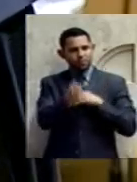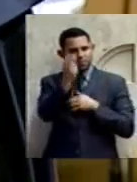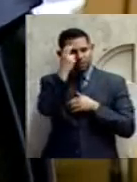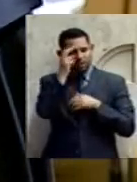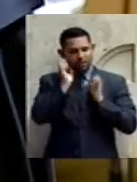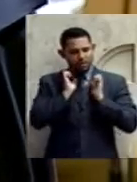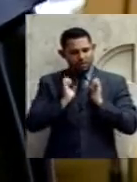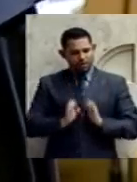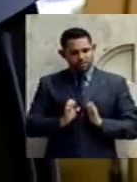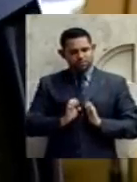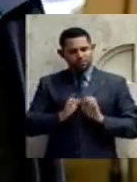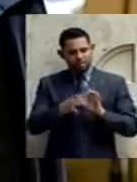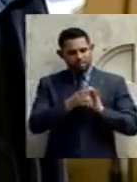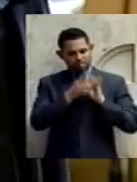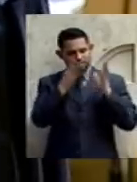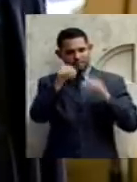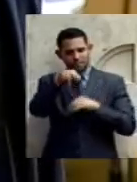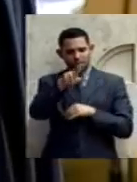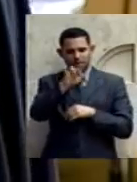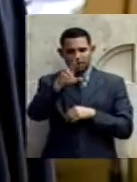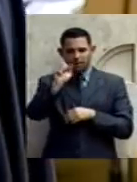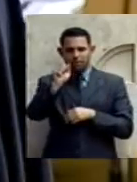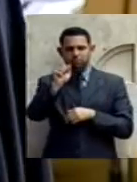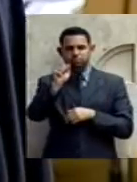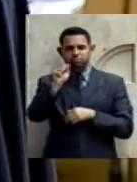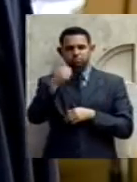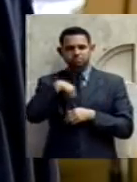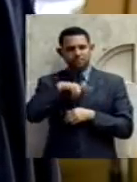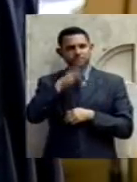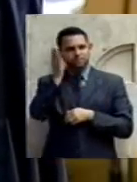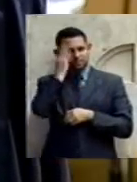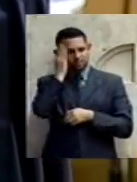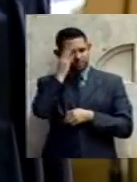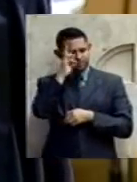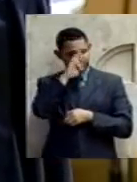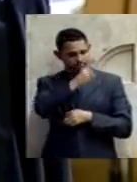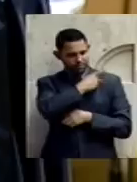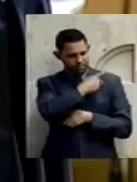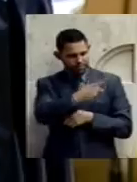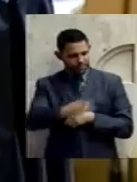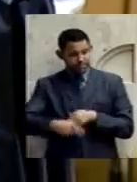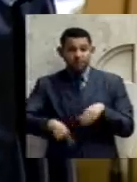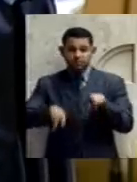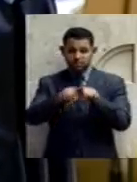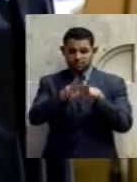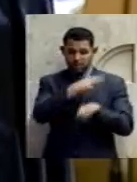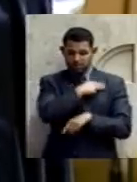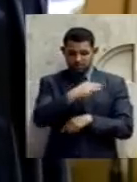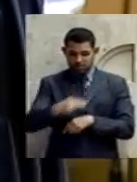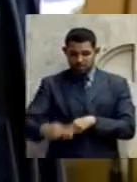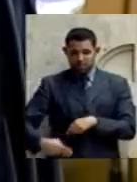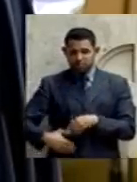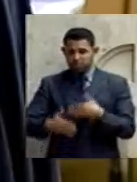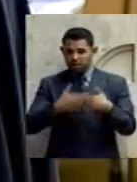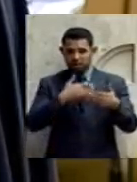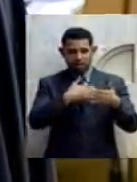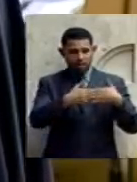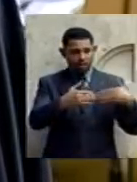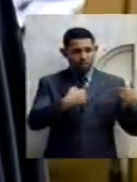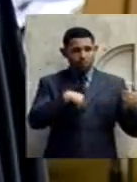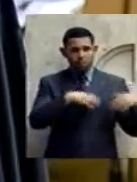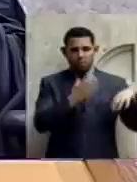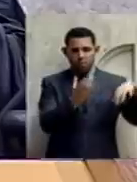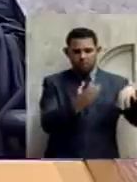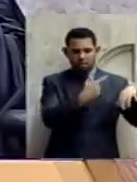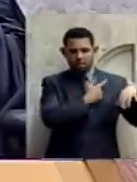e moral às liberdades. Sabemos, senhor presidente, senhores ministros, que nenhum dos poderes da República